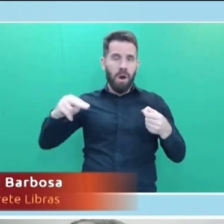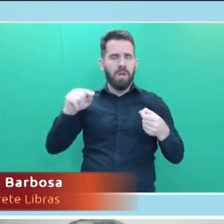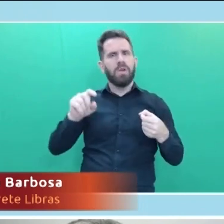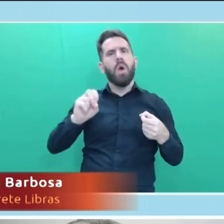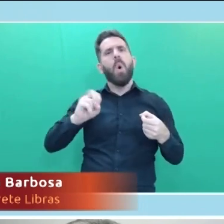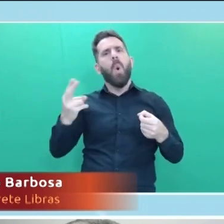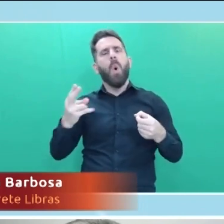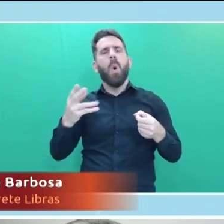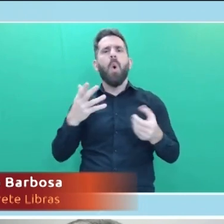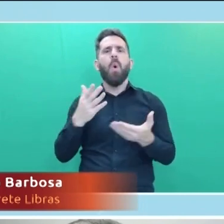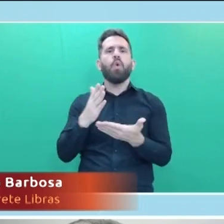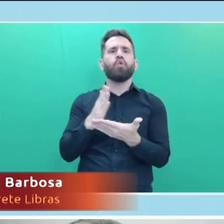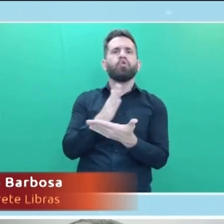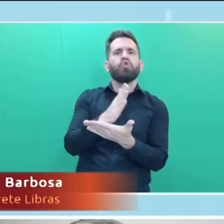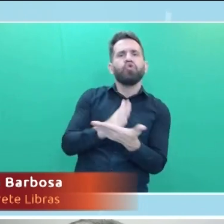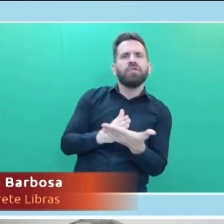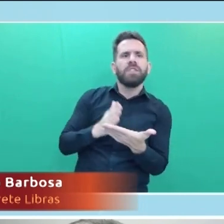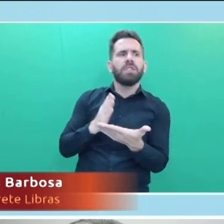povo?